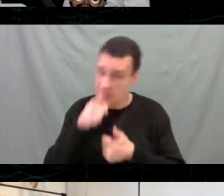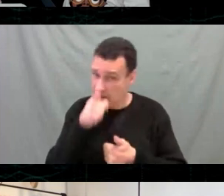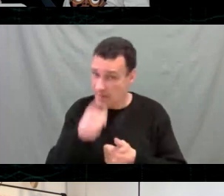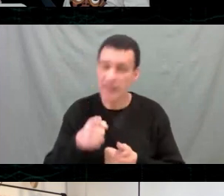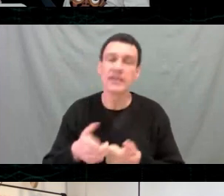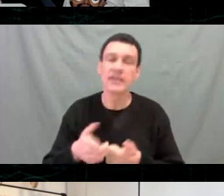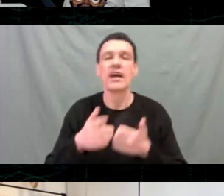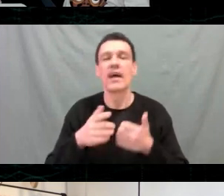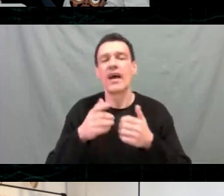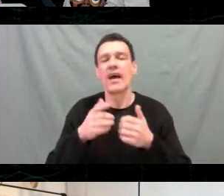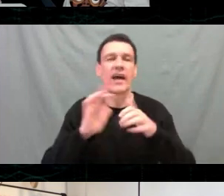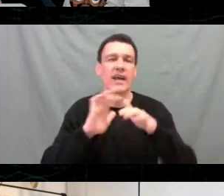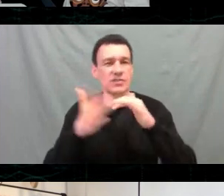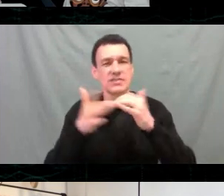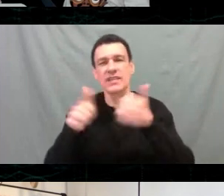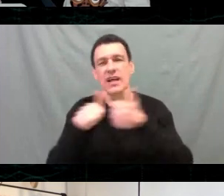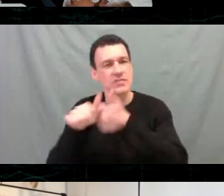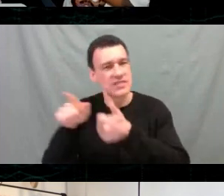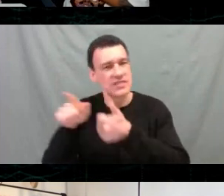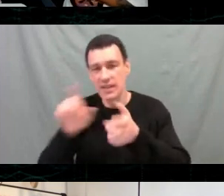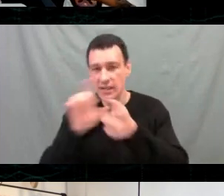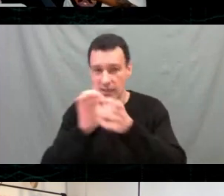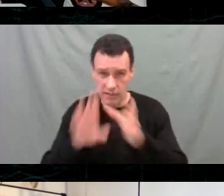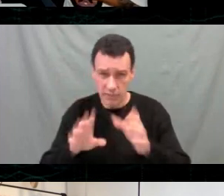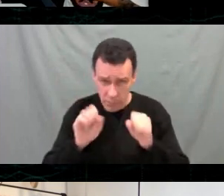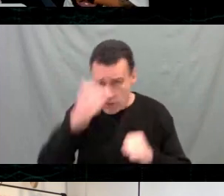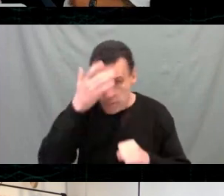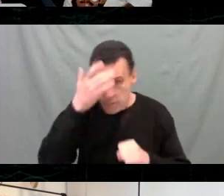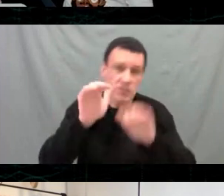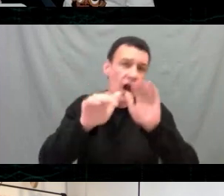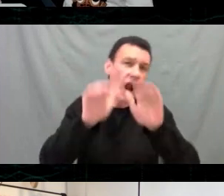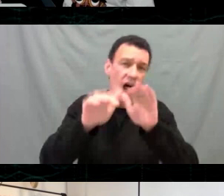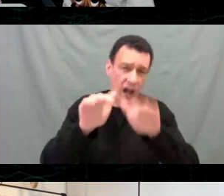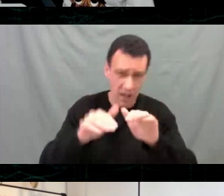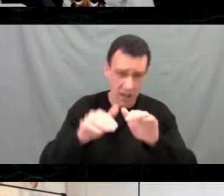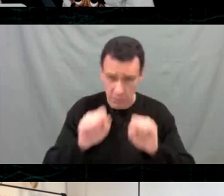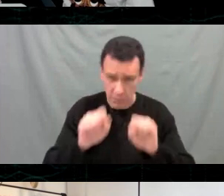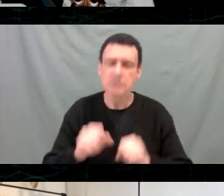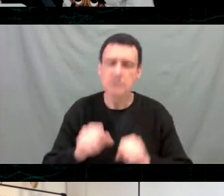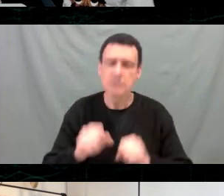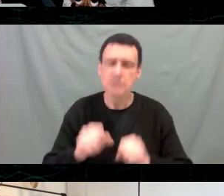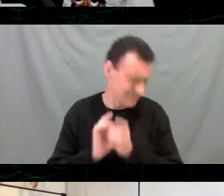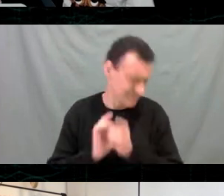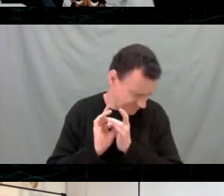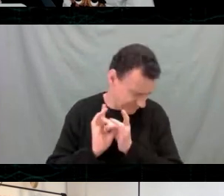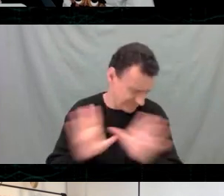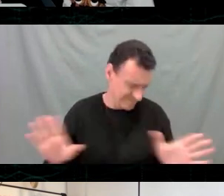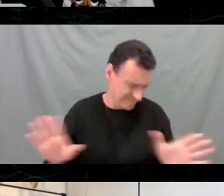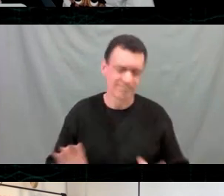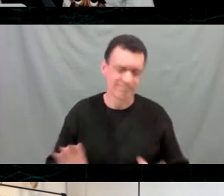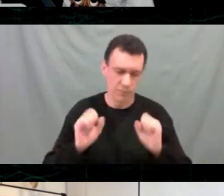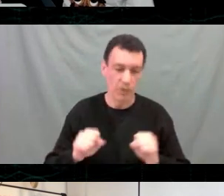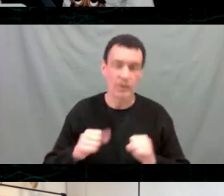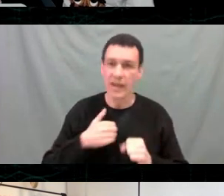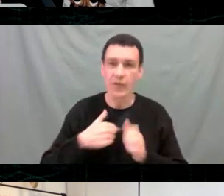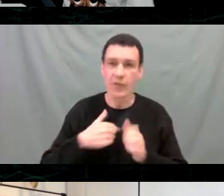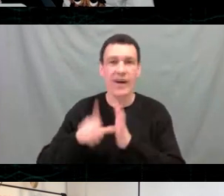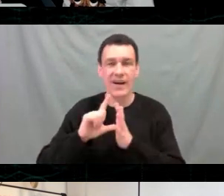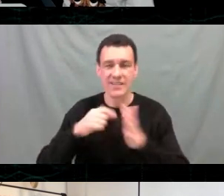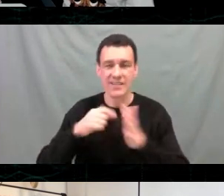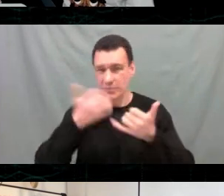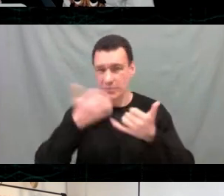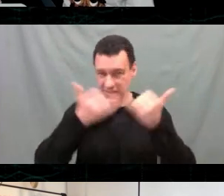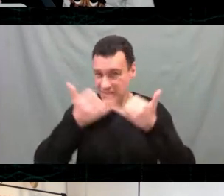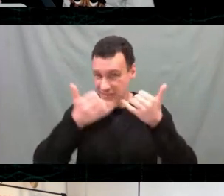rede social. E pode a galera te pingar lá, Lucas? Claro, com certeza. Eu até estava brincando com você antes, né? Que tem